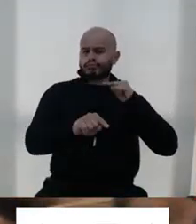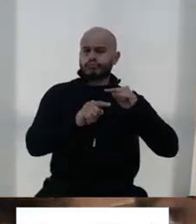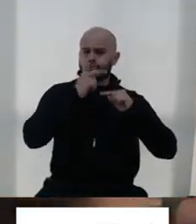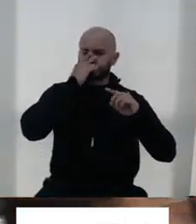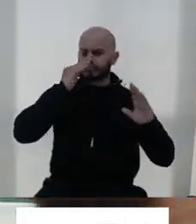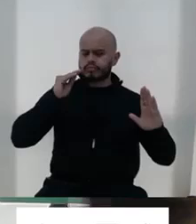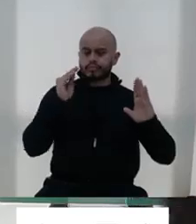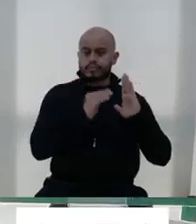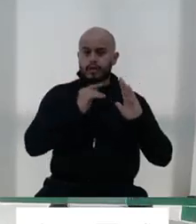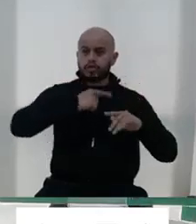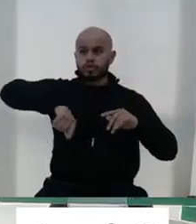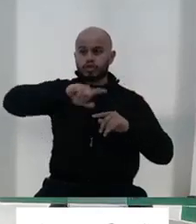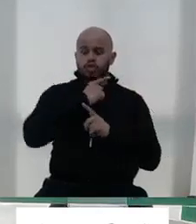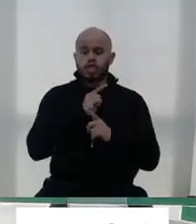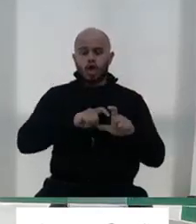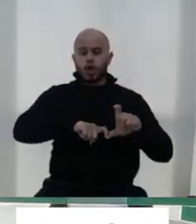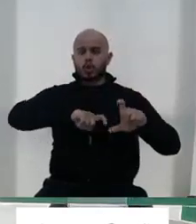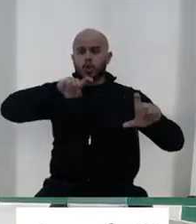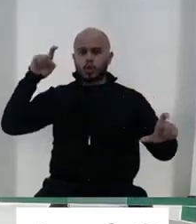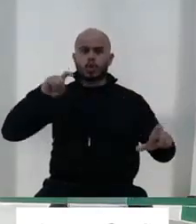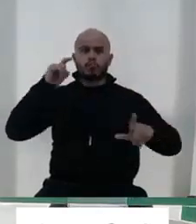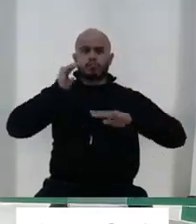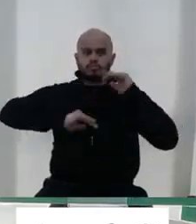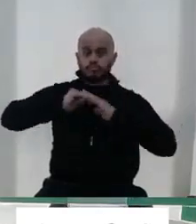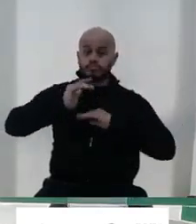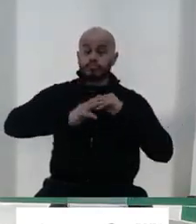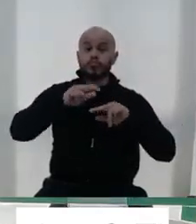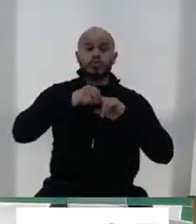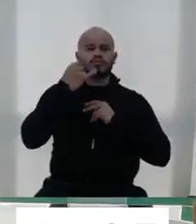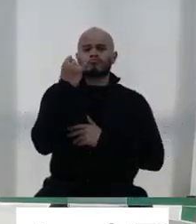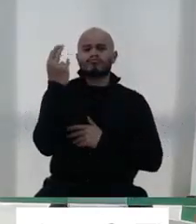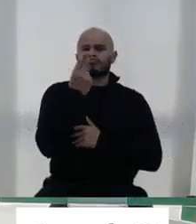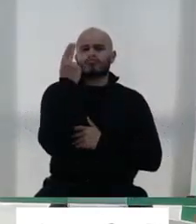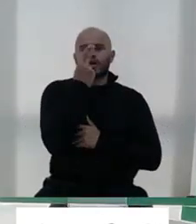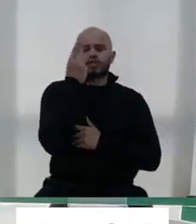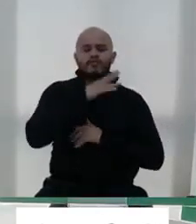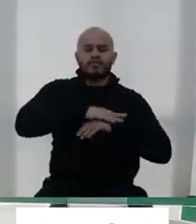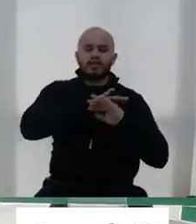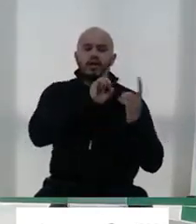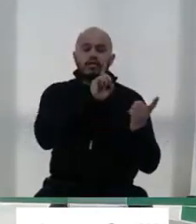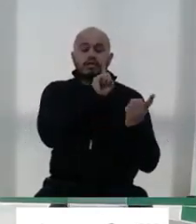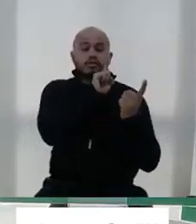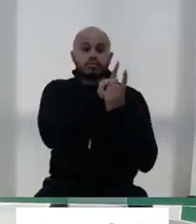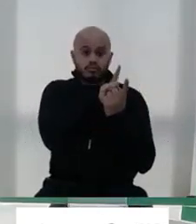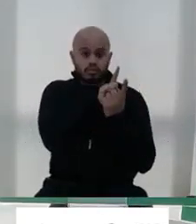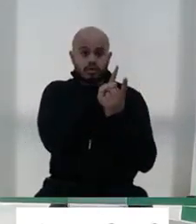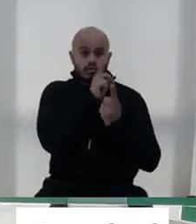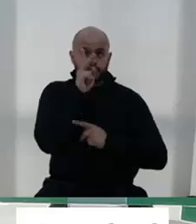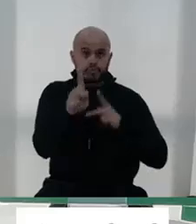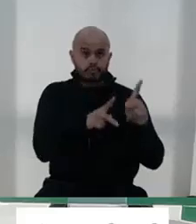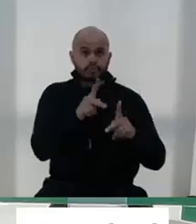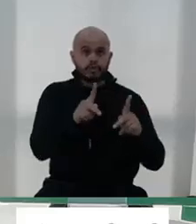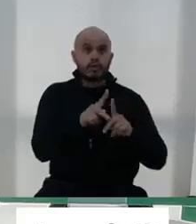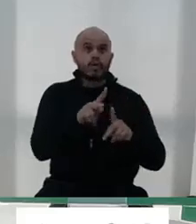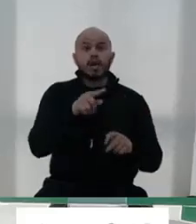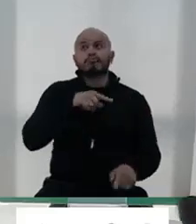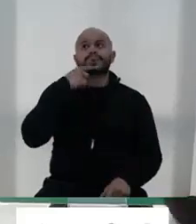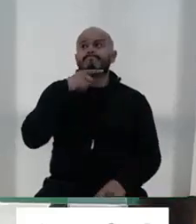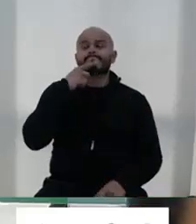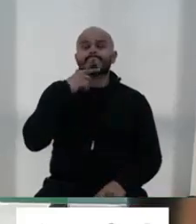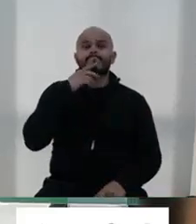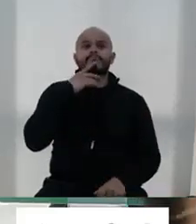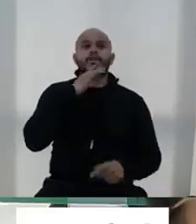funcional. Então, não tem como a gente fazer o atendimento, estar ali diante da população e não conseguir indicar para as